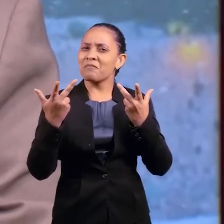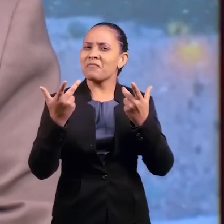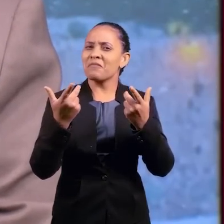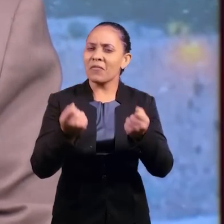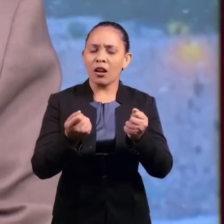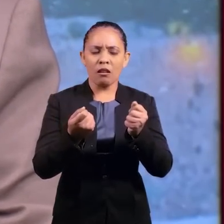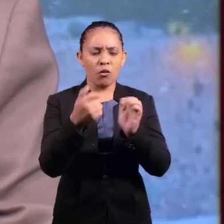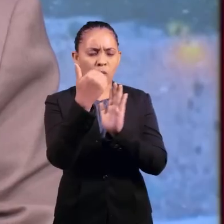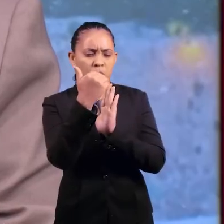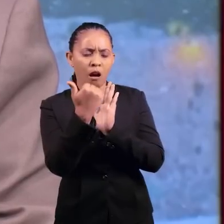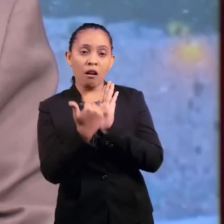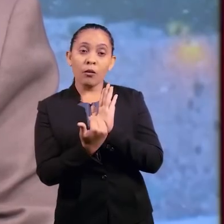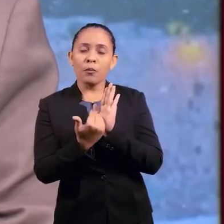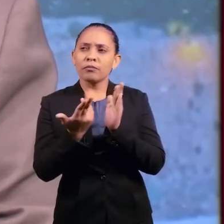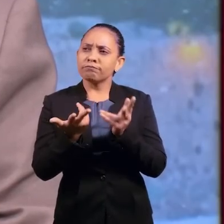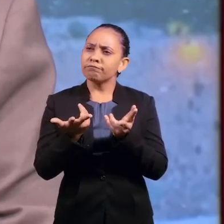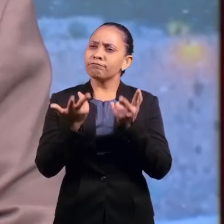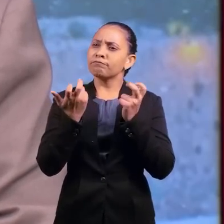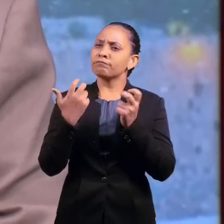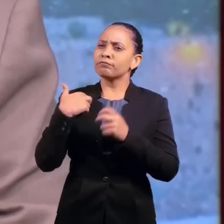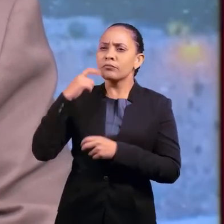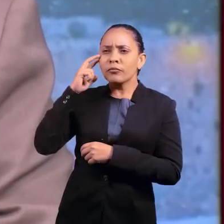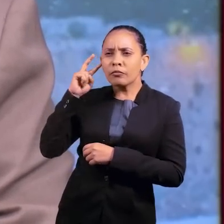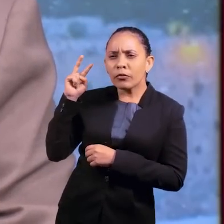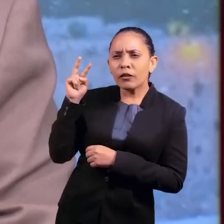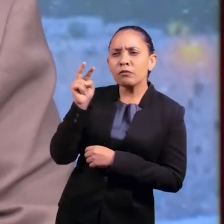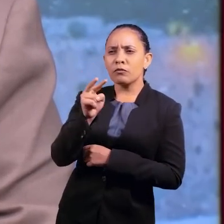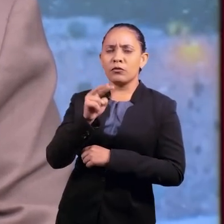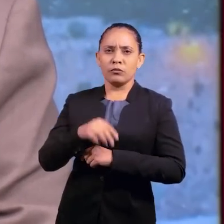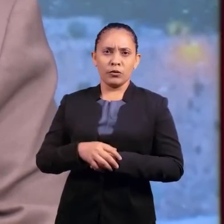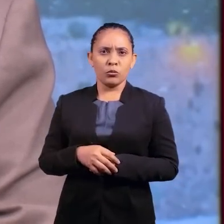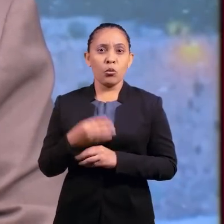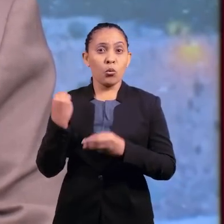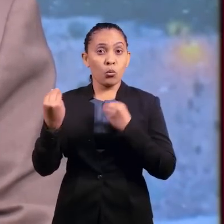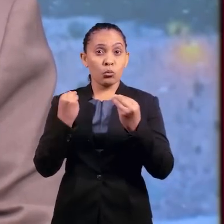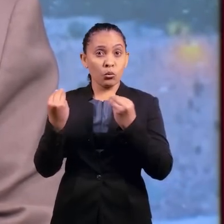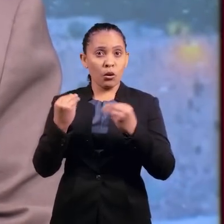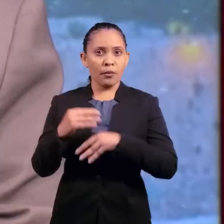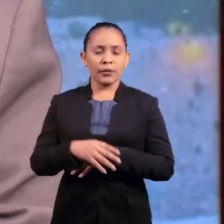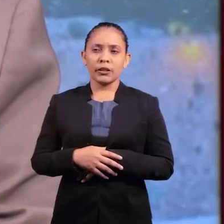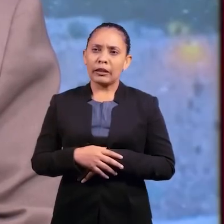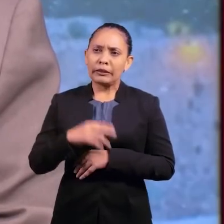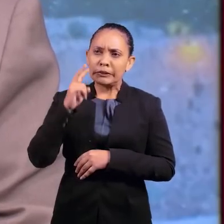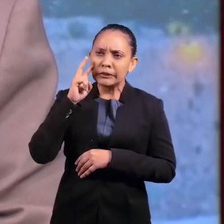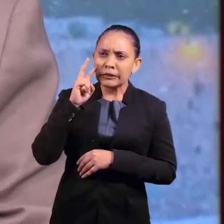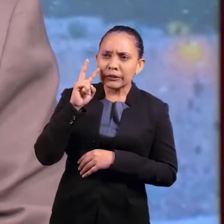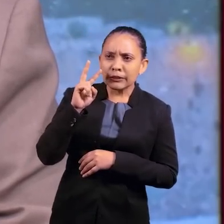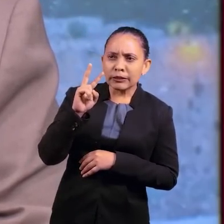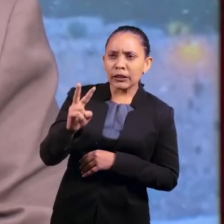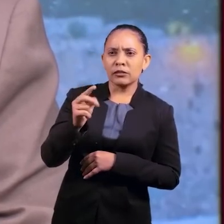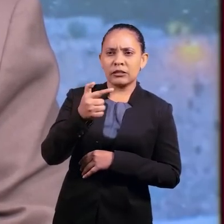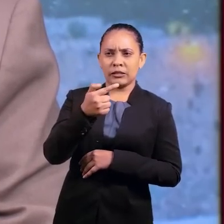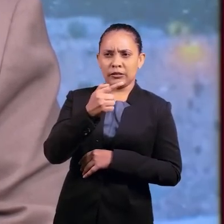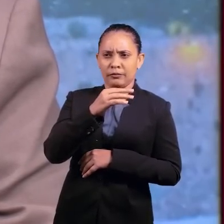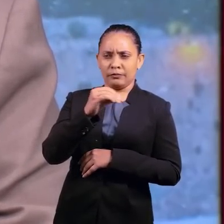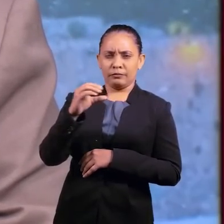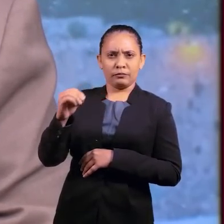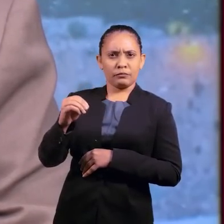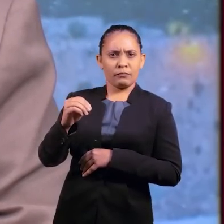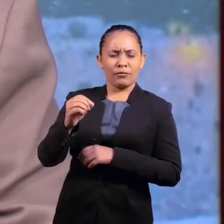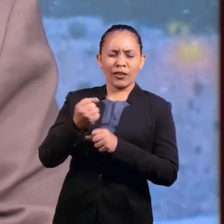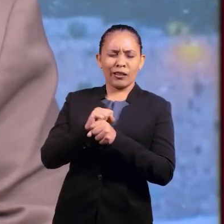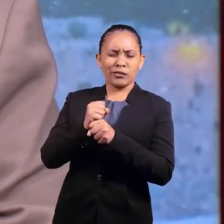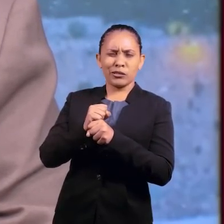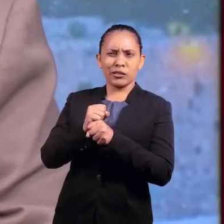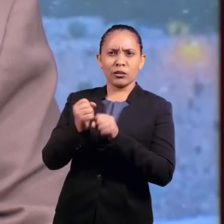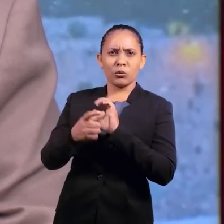se ele estivesse enxergando ali, né, de uma forma, eximindo essa distância de 700 anos,